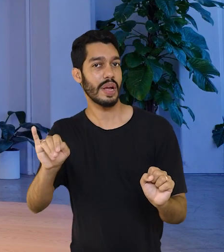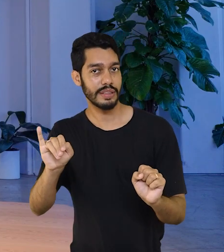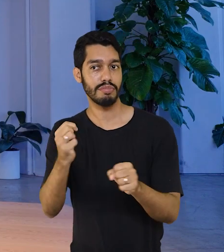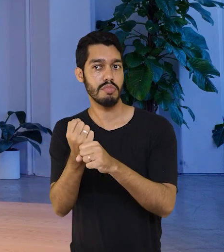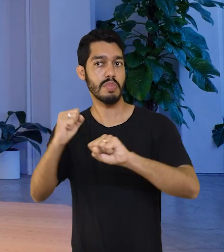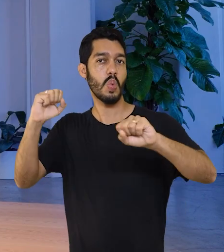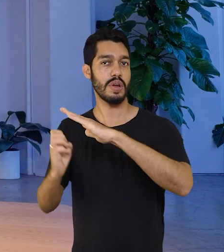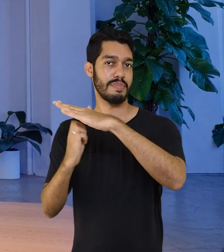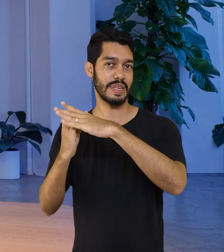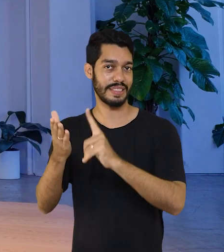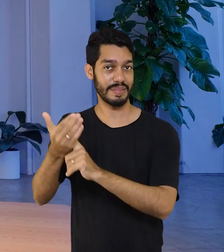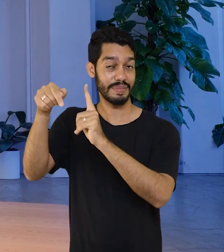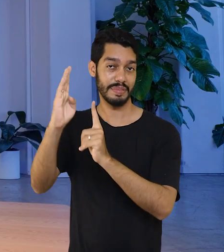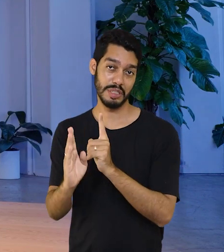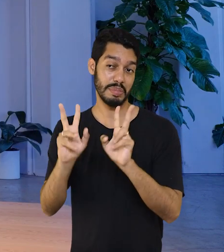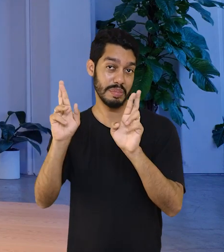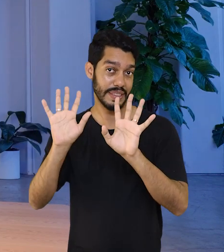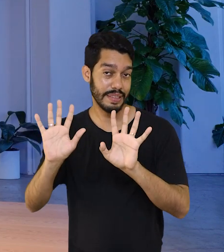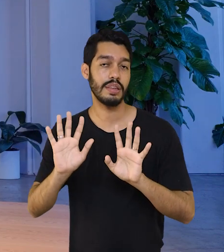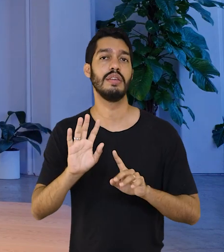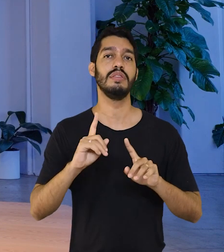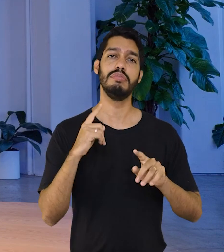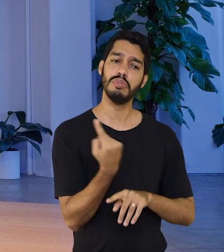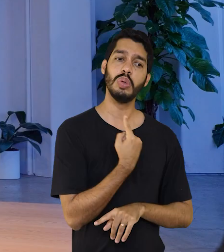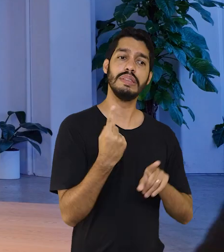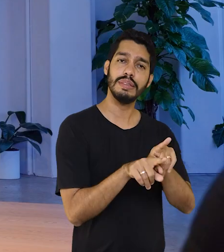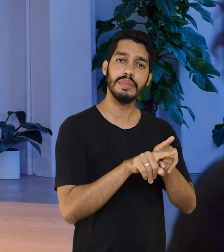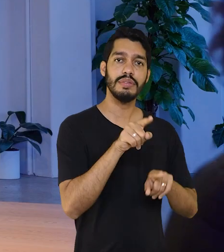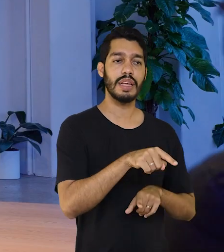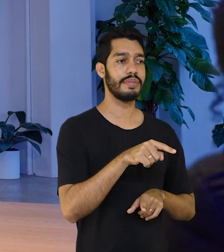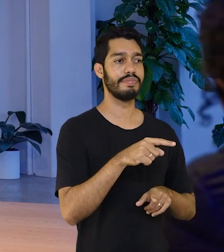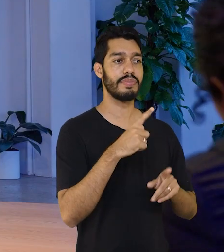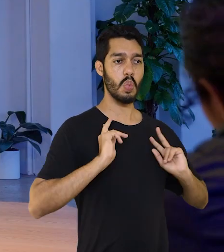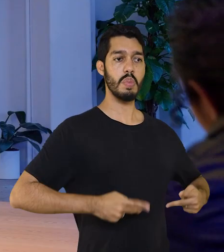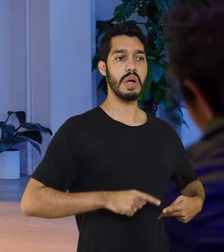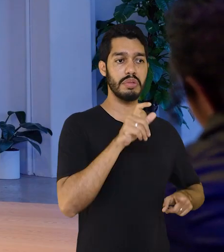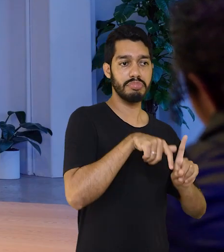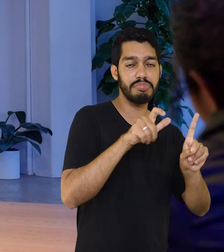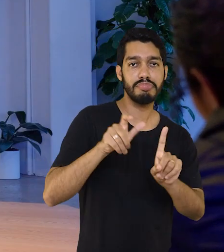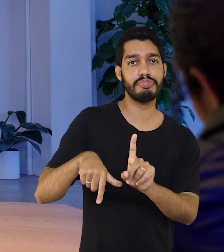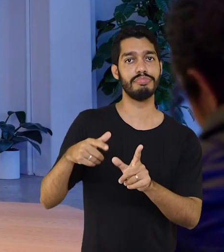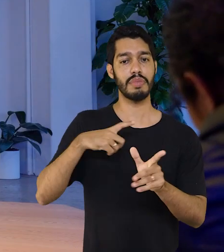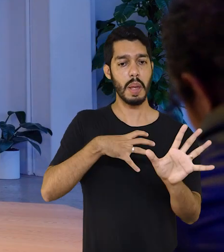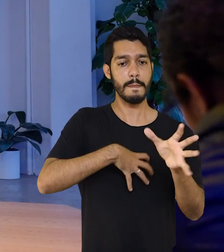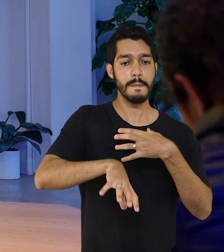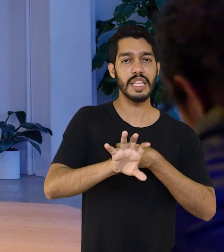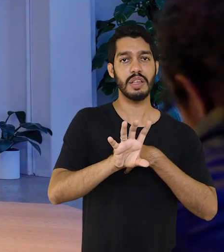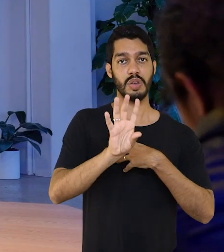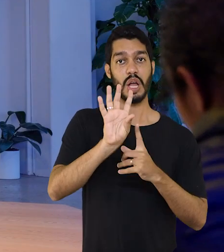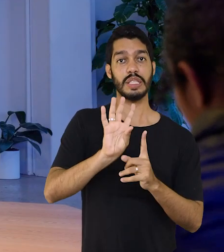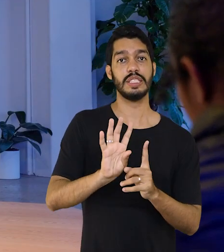do Brasil, espero. Isso é sobre como a gente realmente integra a tecnologia ao olhar humano,